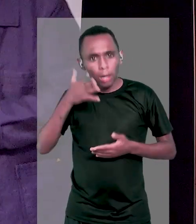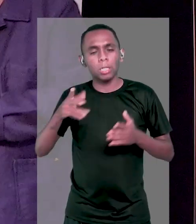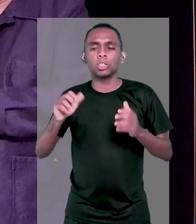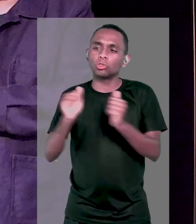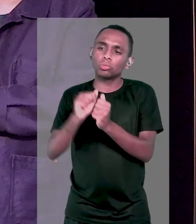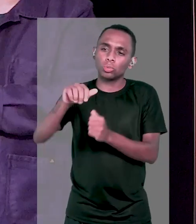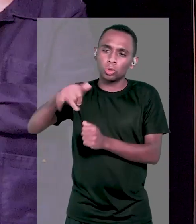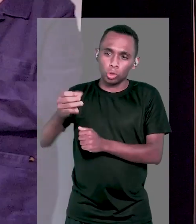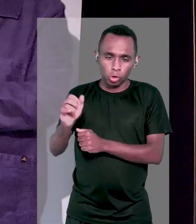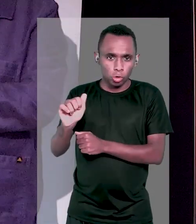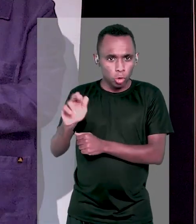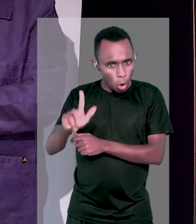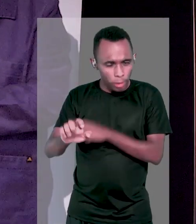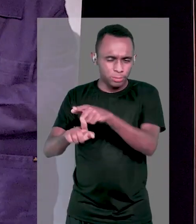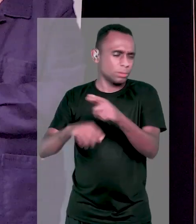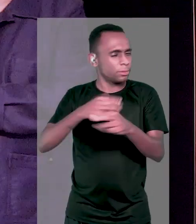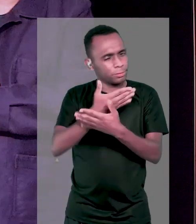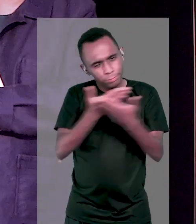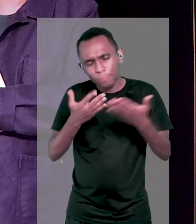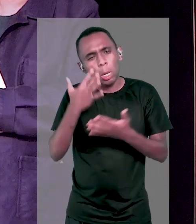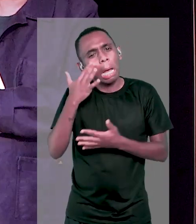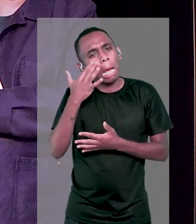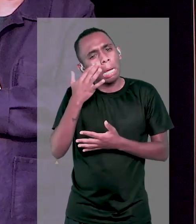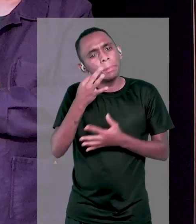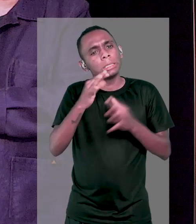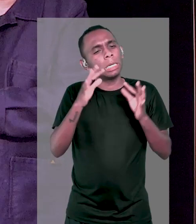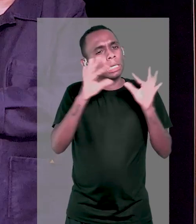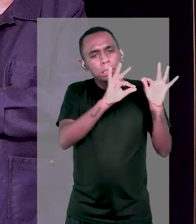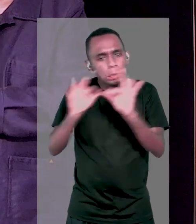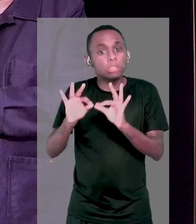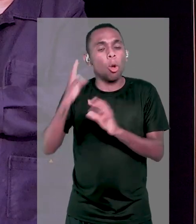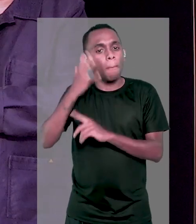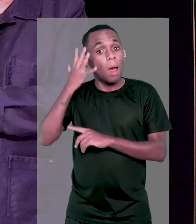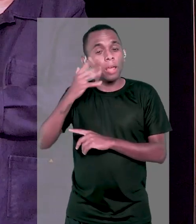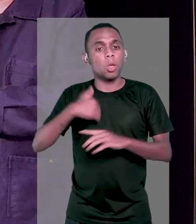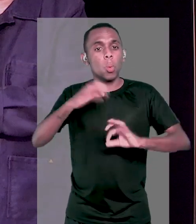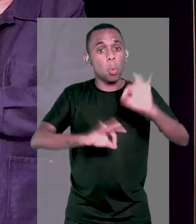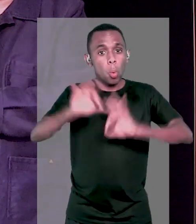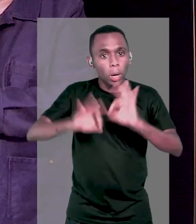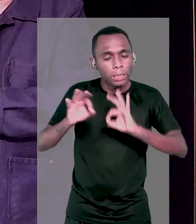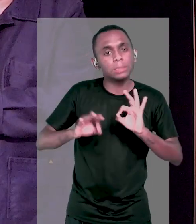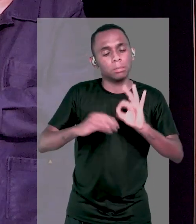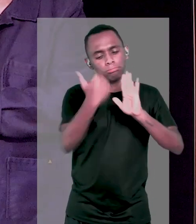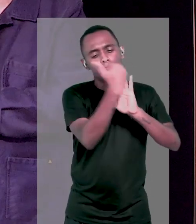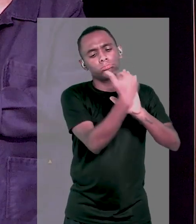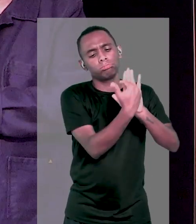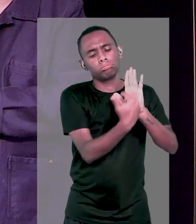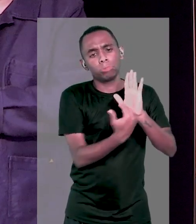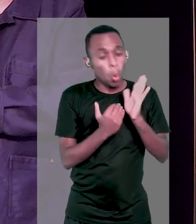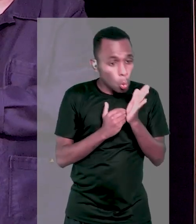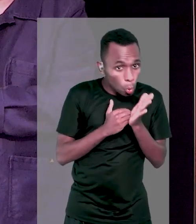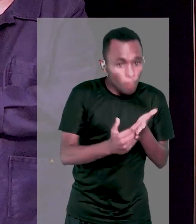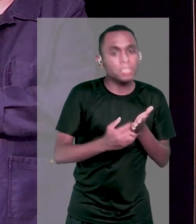é autor de vários e importantíssimos livros. Eu vou ler alguns deles. Música Final,